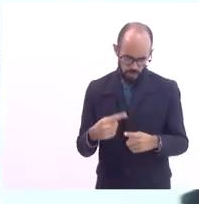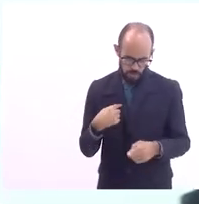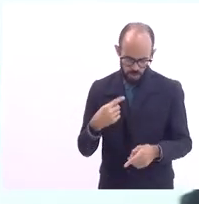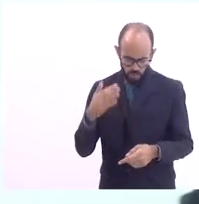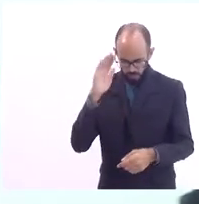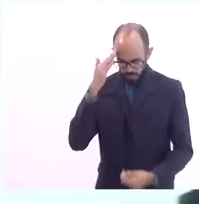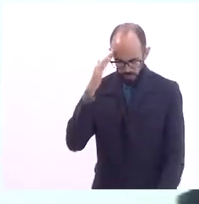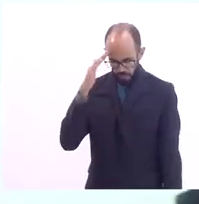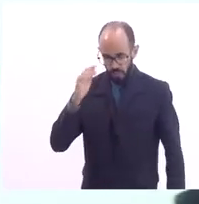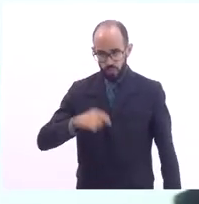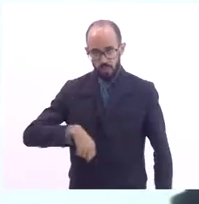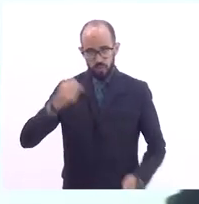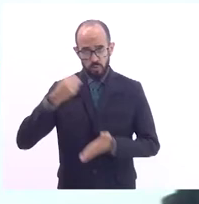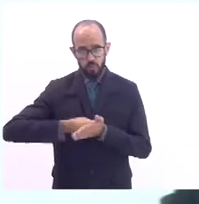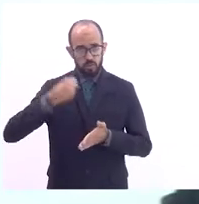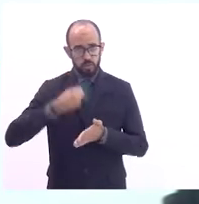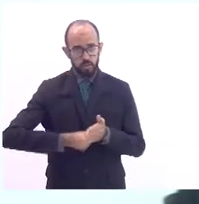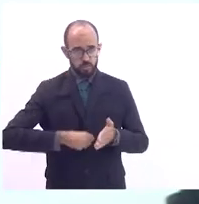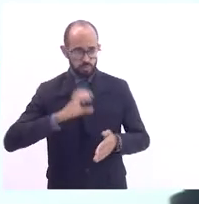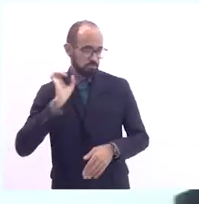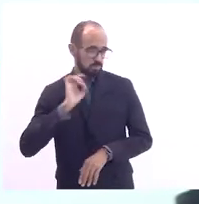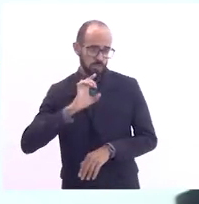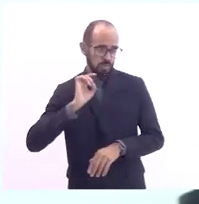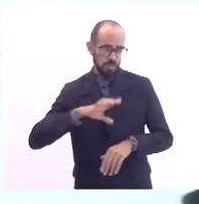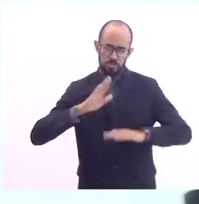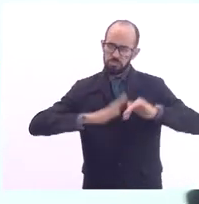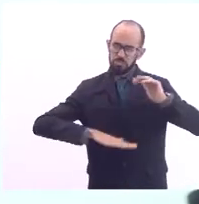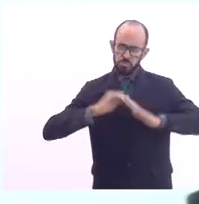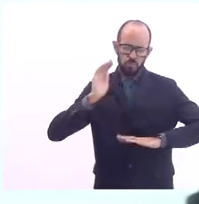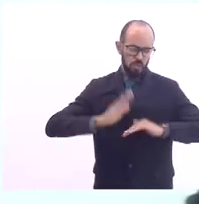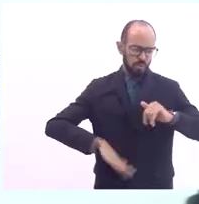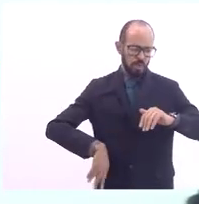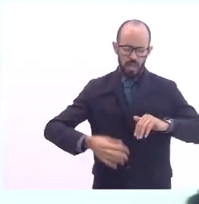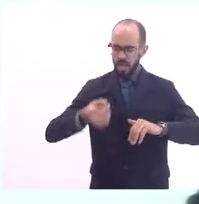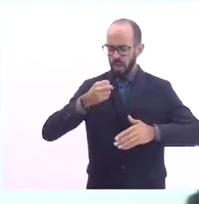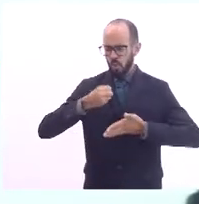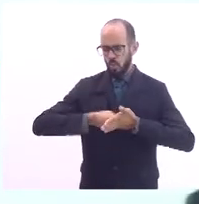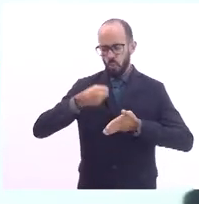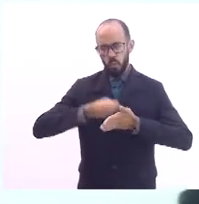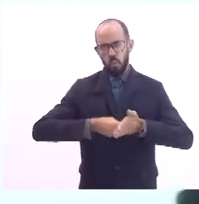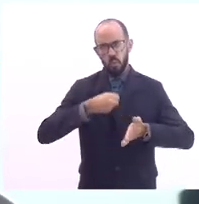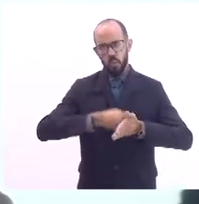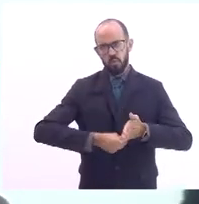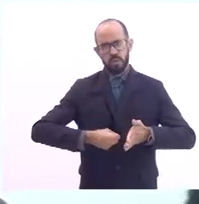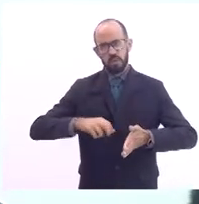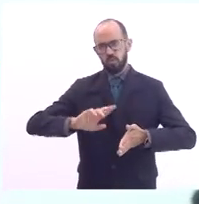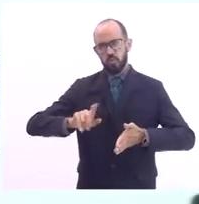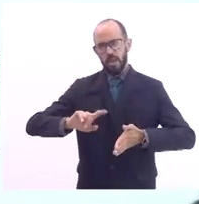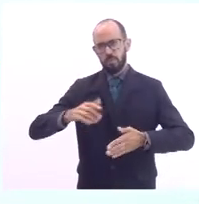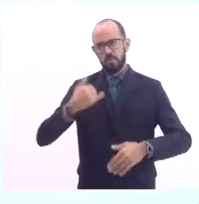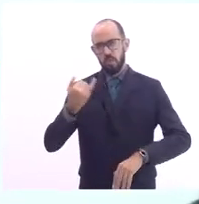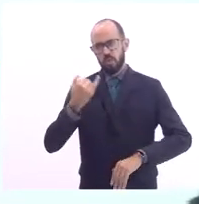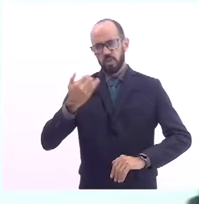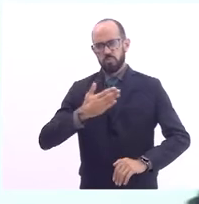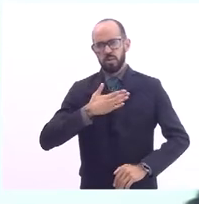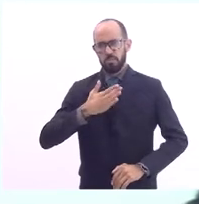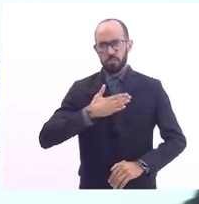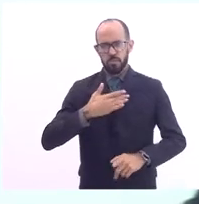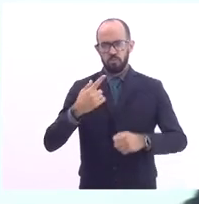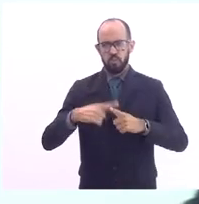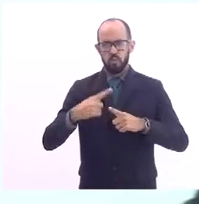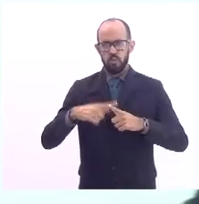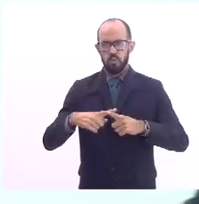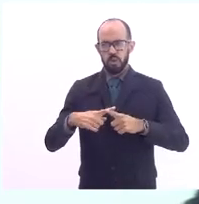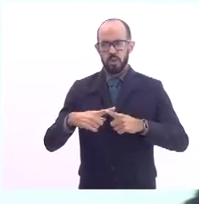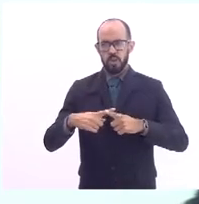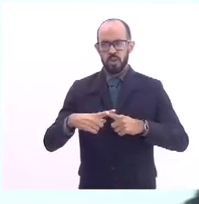são guerreiros especiais, qualquer que seja a cor ideológica de cada um, isso é indiferente para mim, porque se dignam